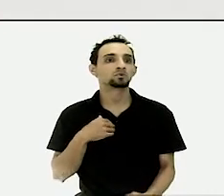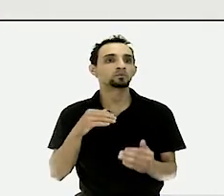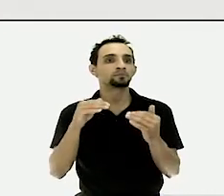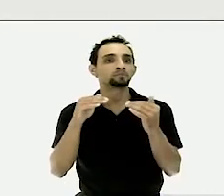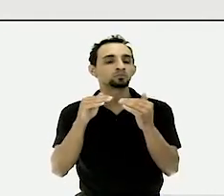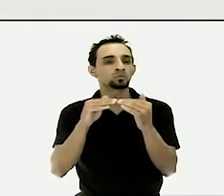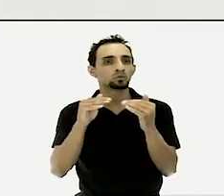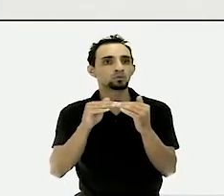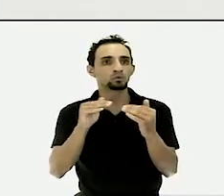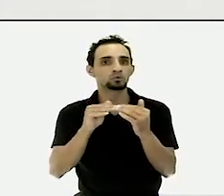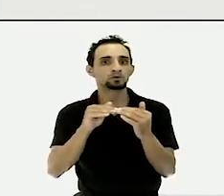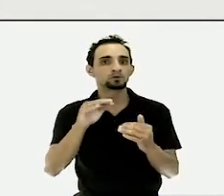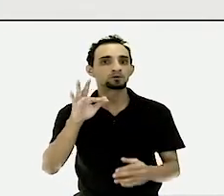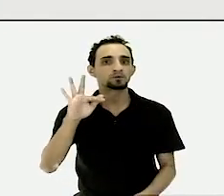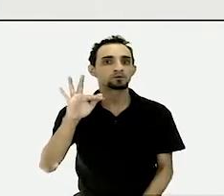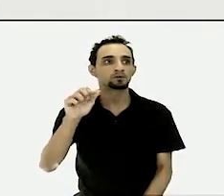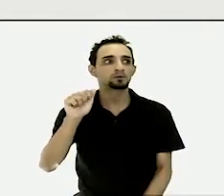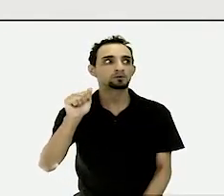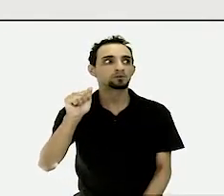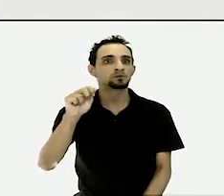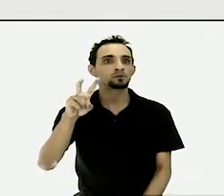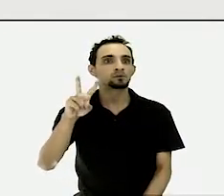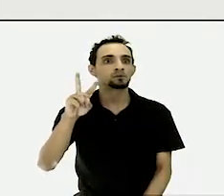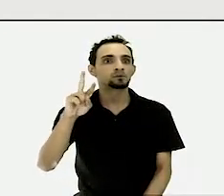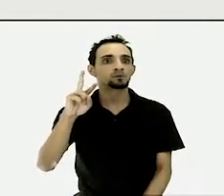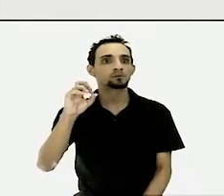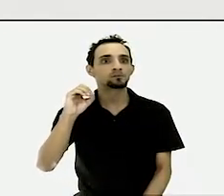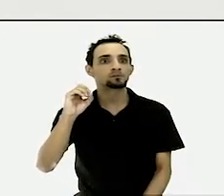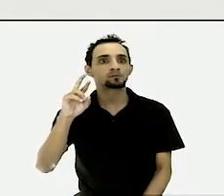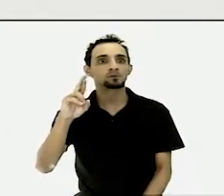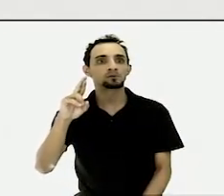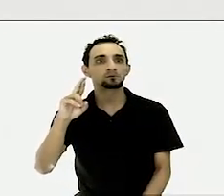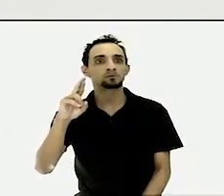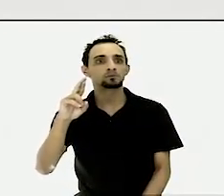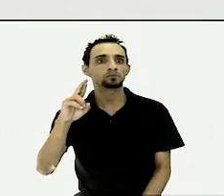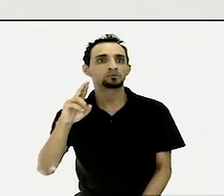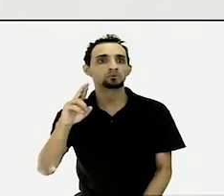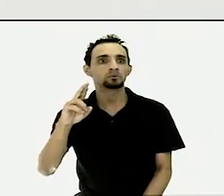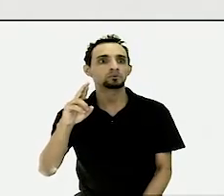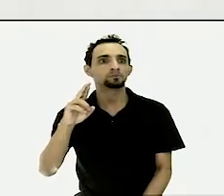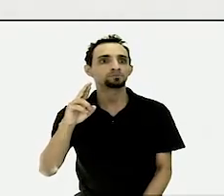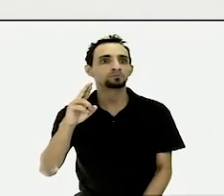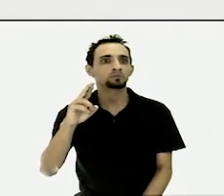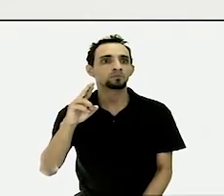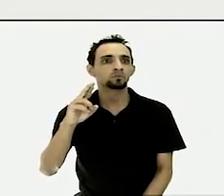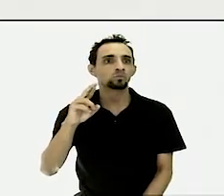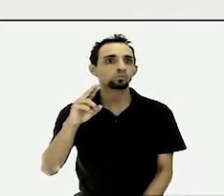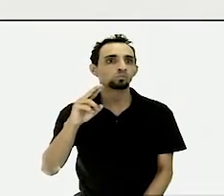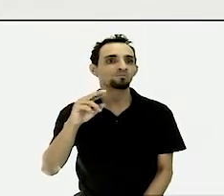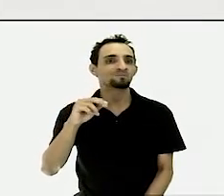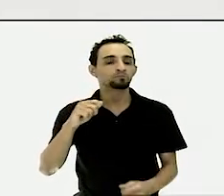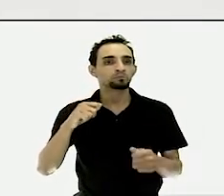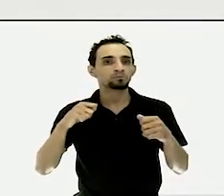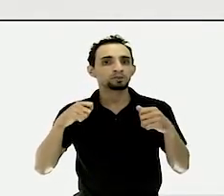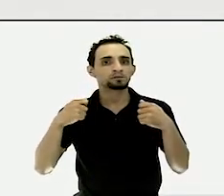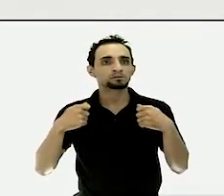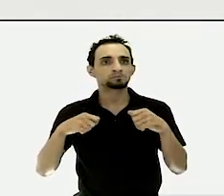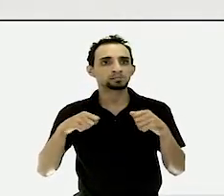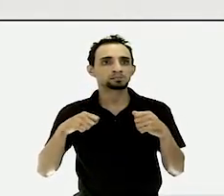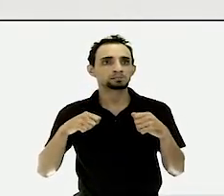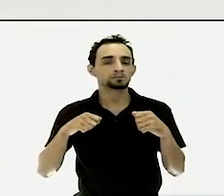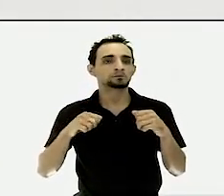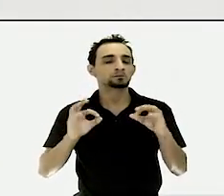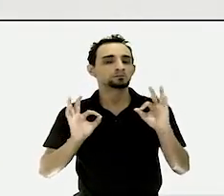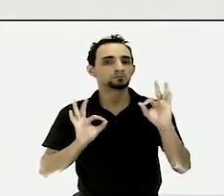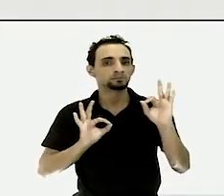era há pouco tempo aí, numa pesquisa que foi feita, a instituição com mais credibilidade no país. Sim,